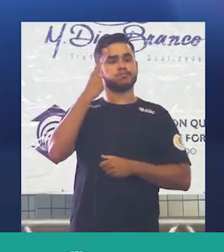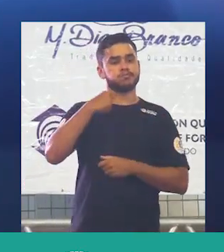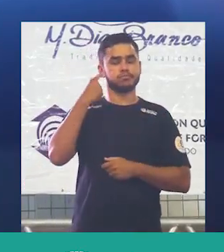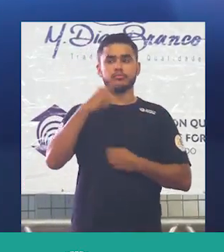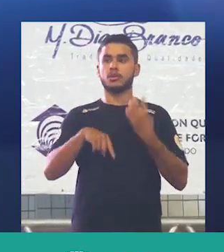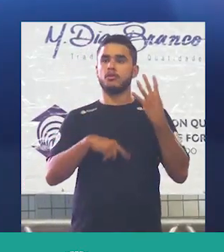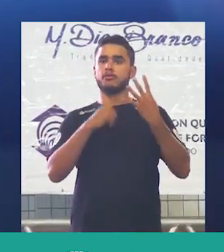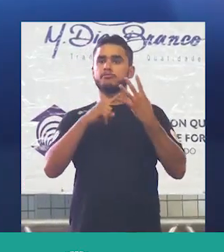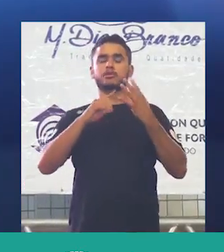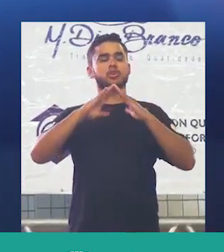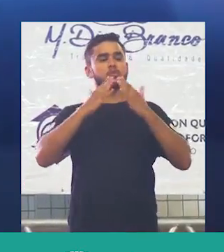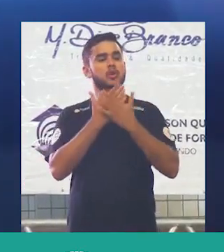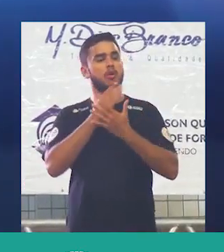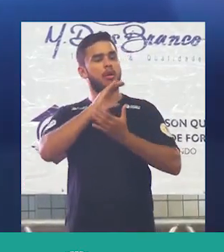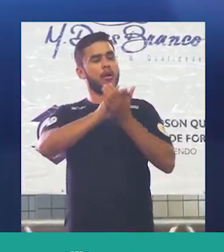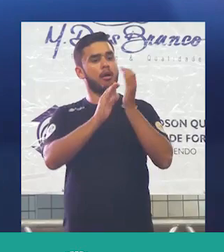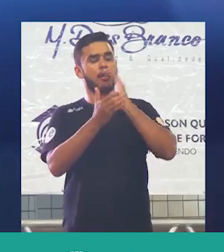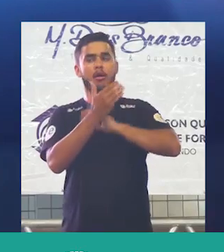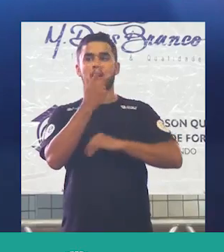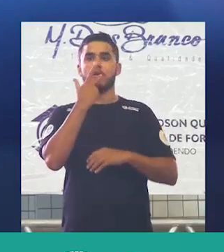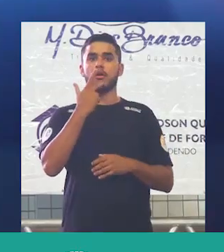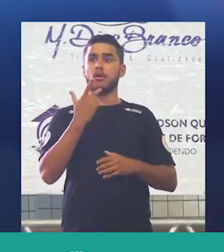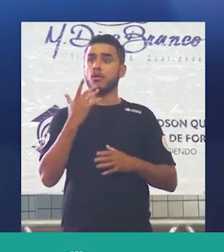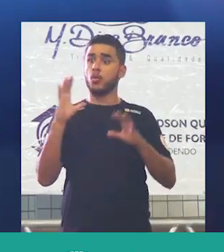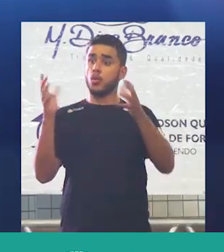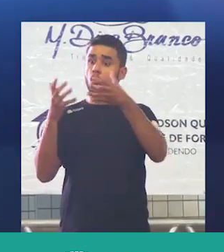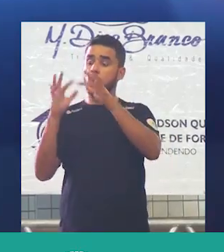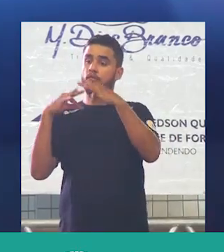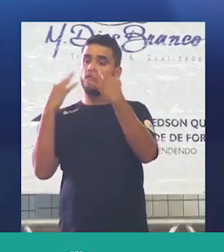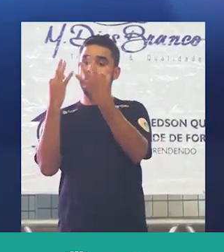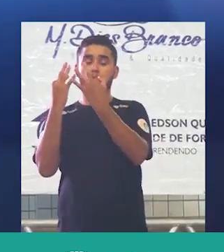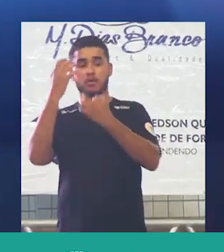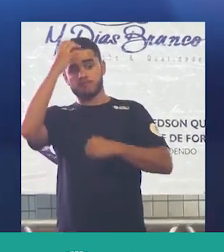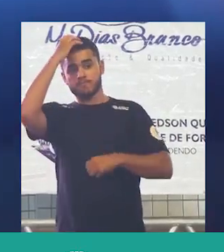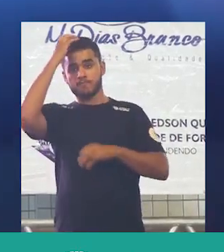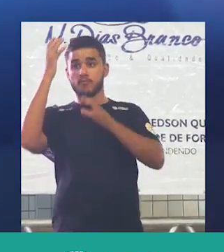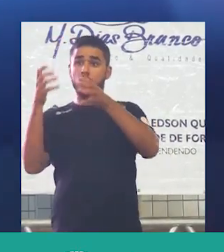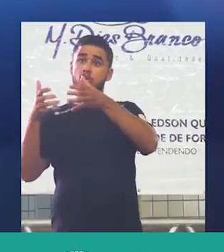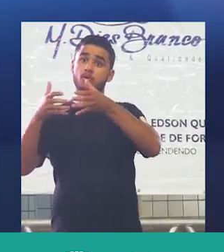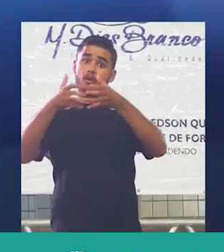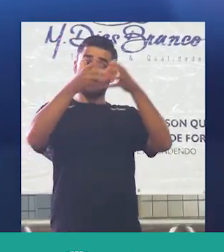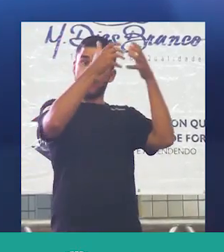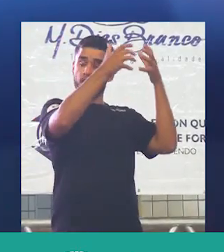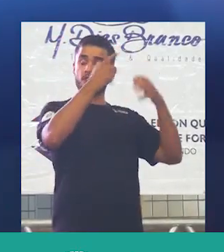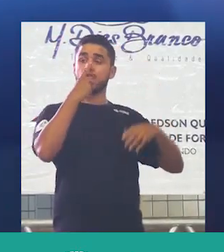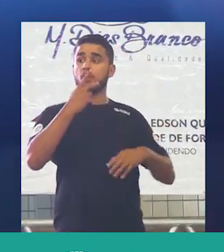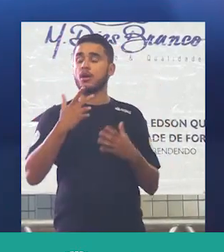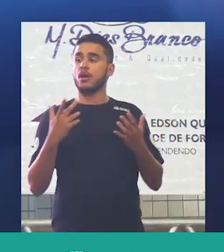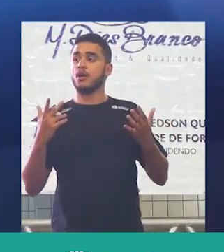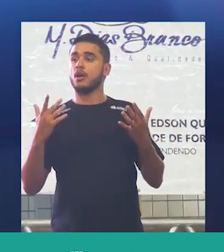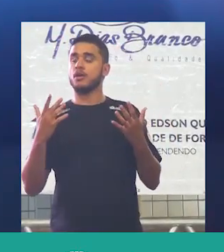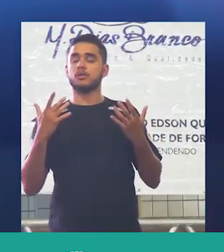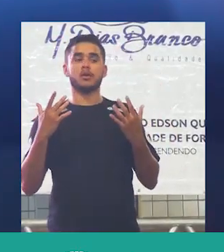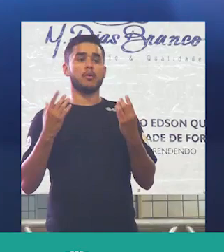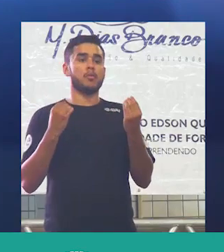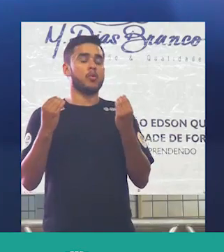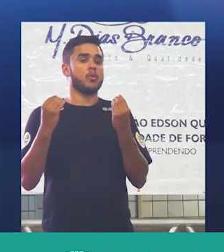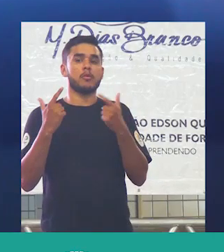artes. Quando a família foi embora, a família real, e que o Brasil foi ameaçado de ser recolonizado, isso foi